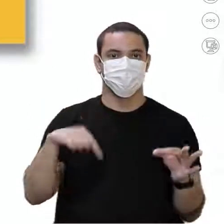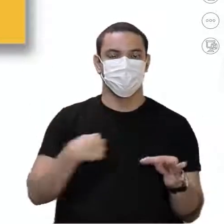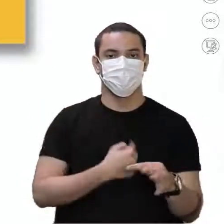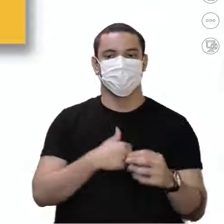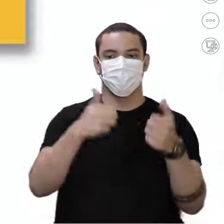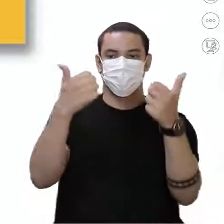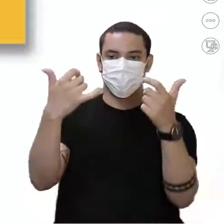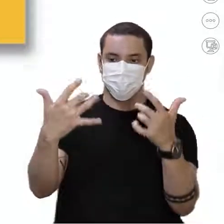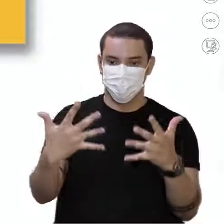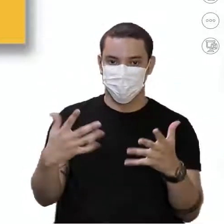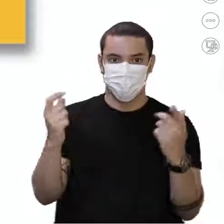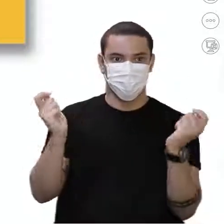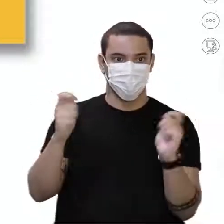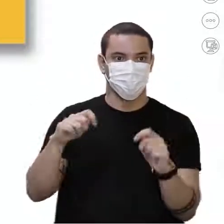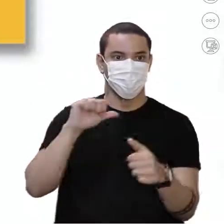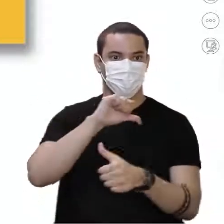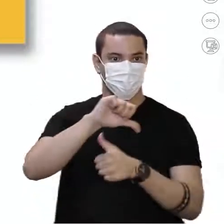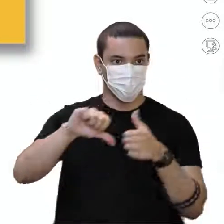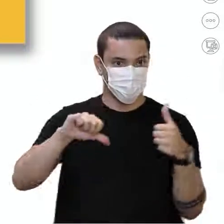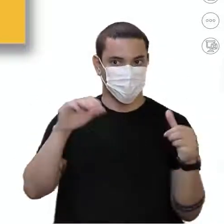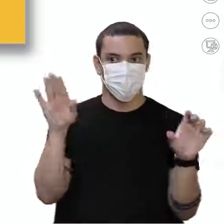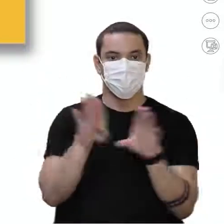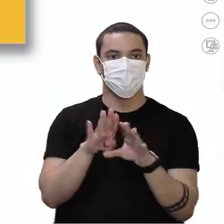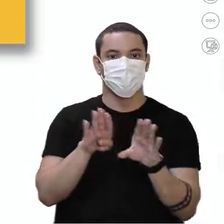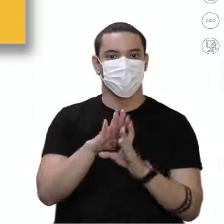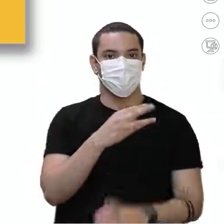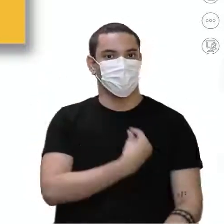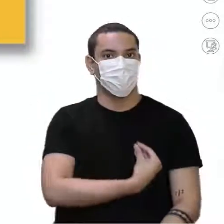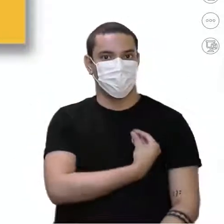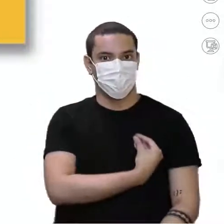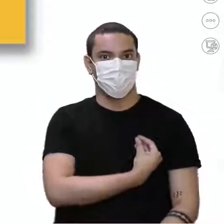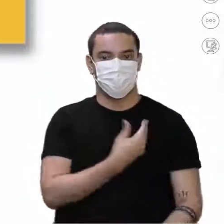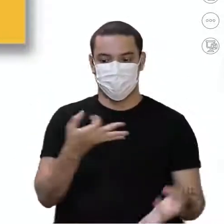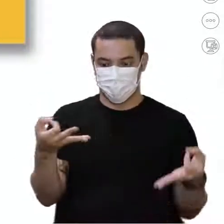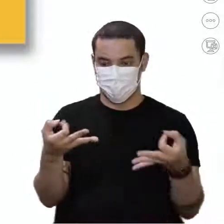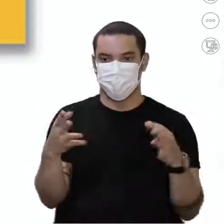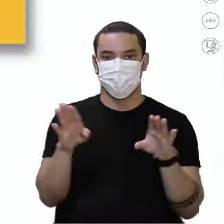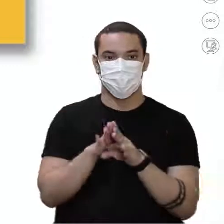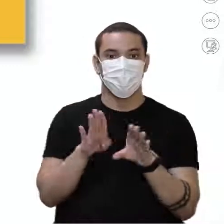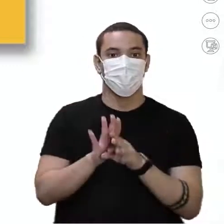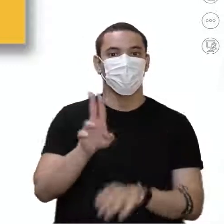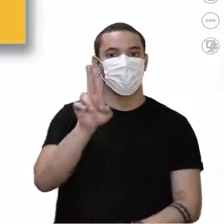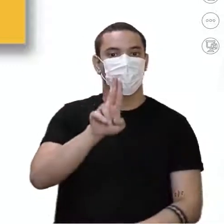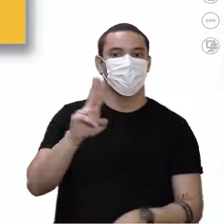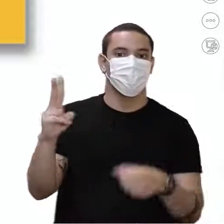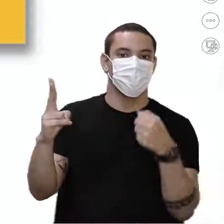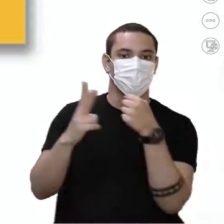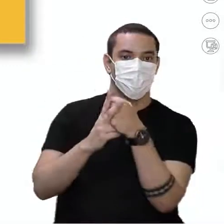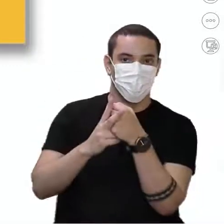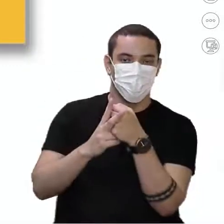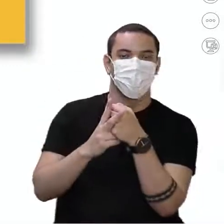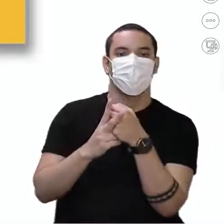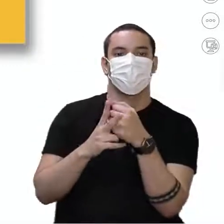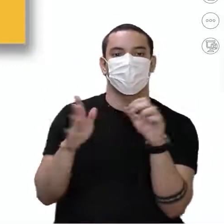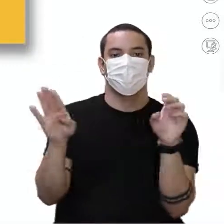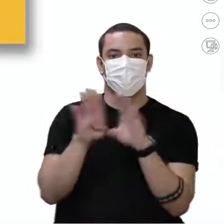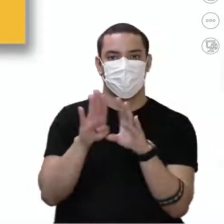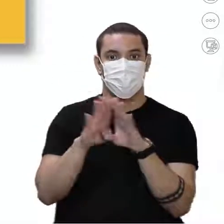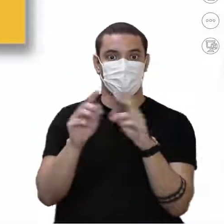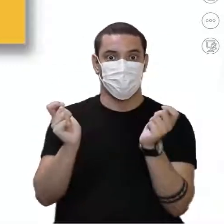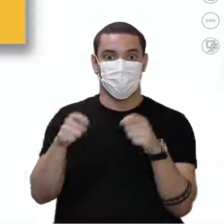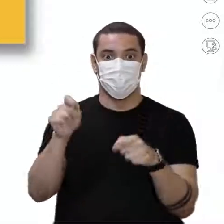há essa mudança, no presente perfeito também. Uso da forma verbal, do presente perfeito,